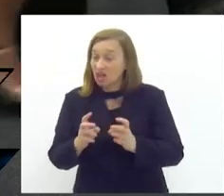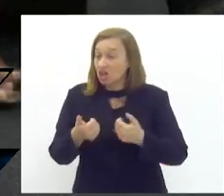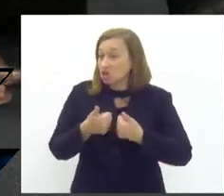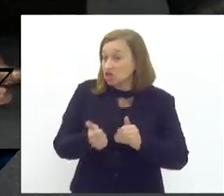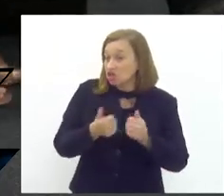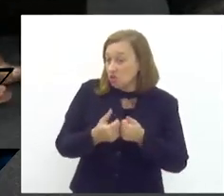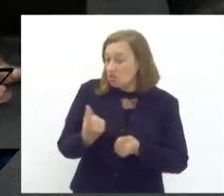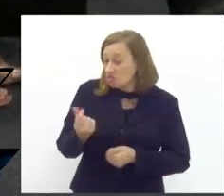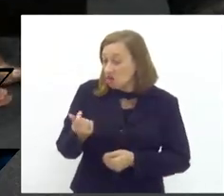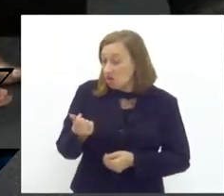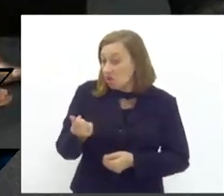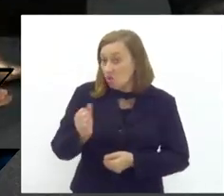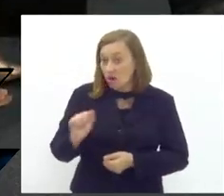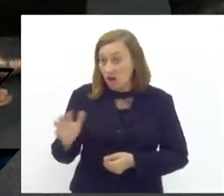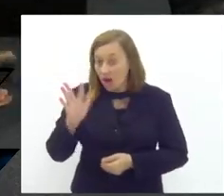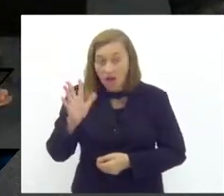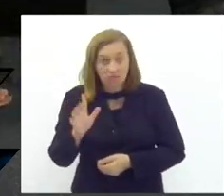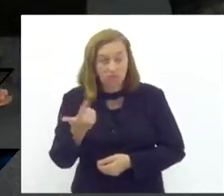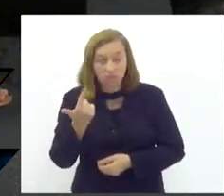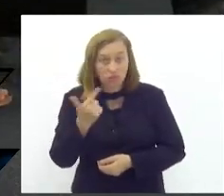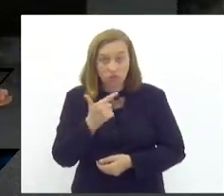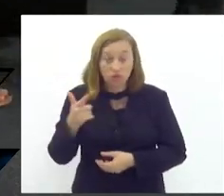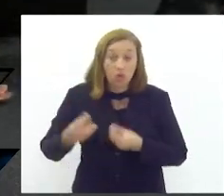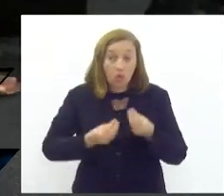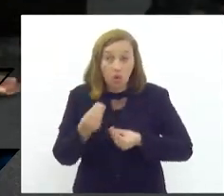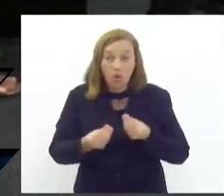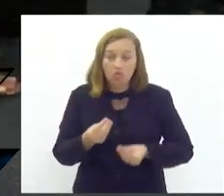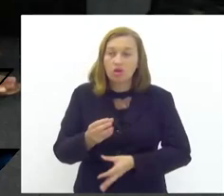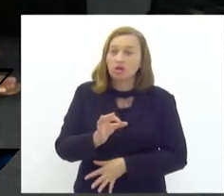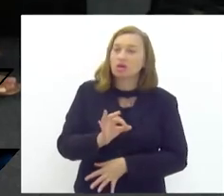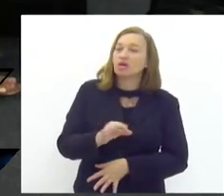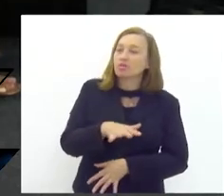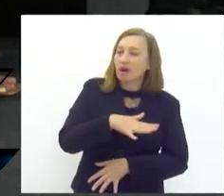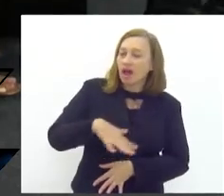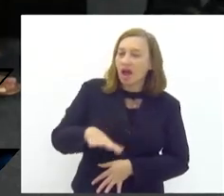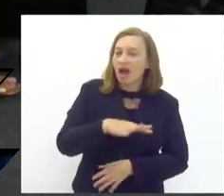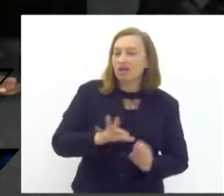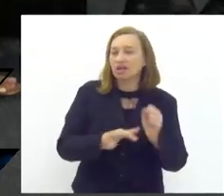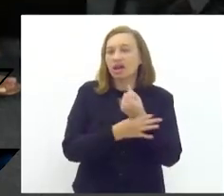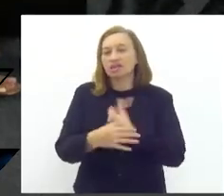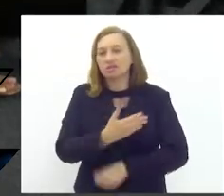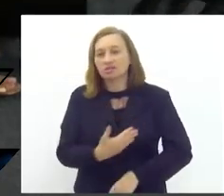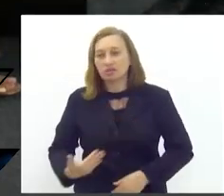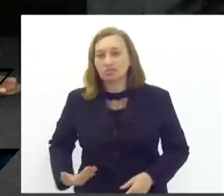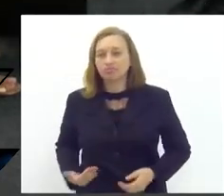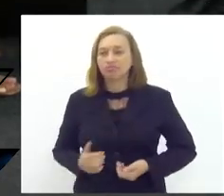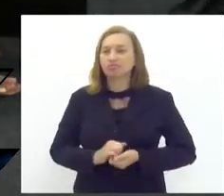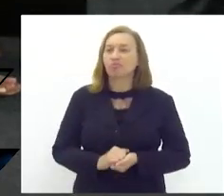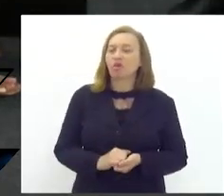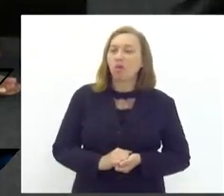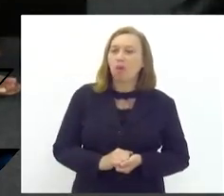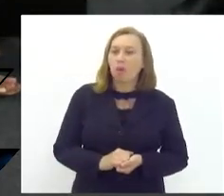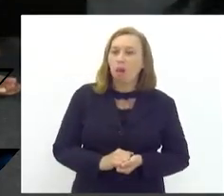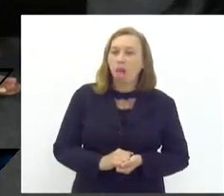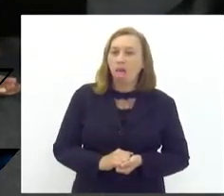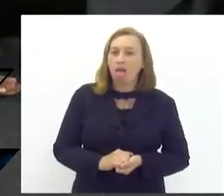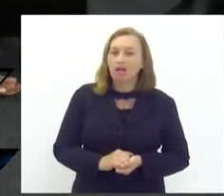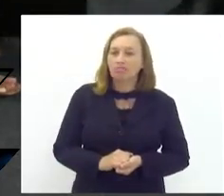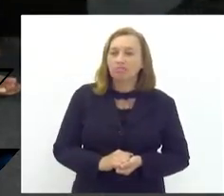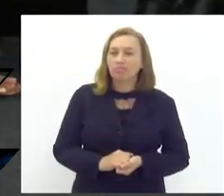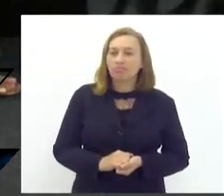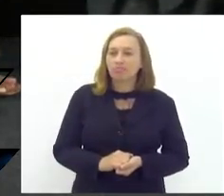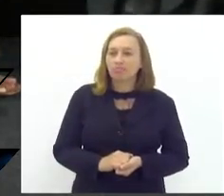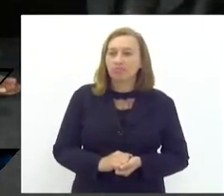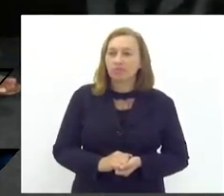nós sabemos que para o policial hoje para o agente da área de segurança pública ter um veículo não é